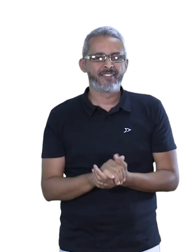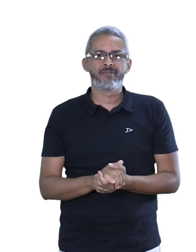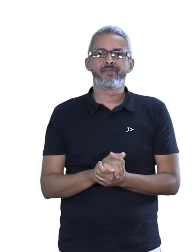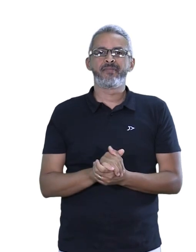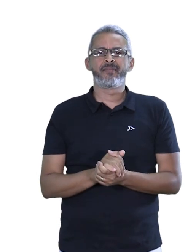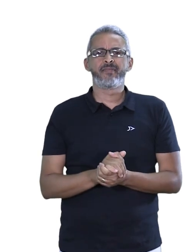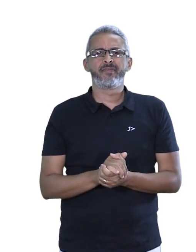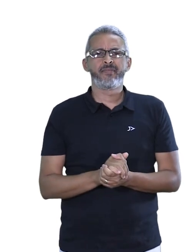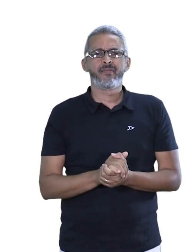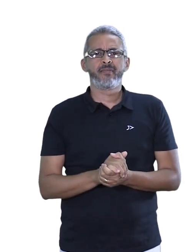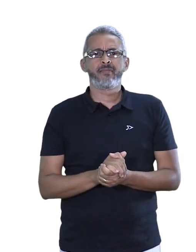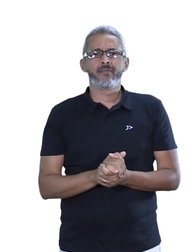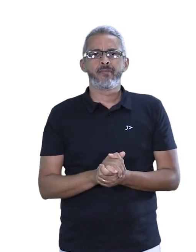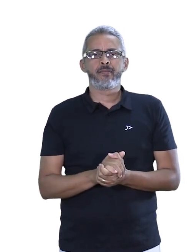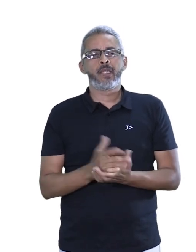Interessante, né?